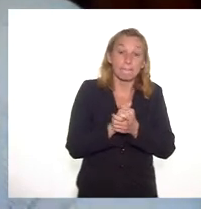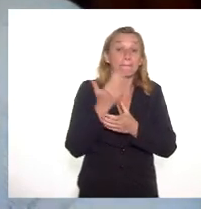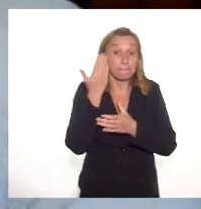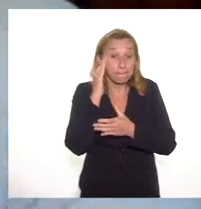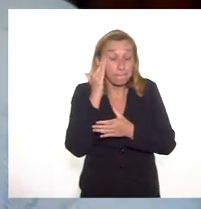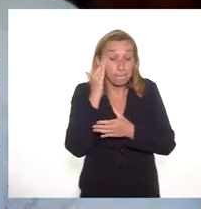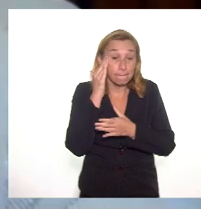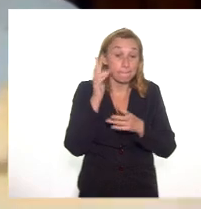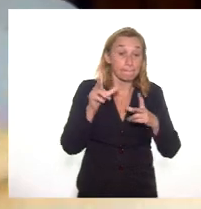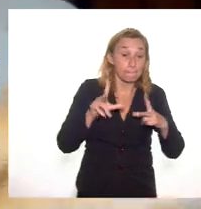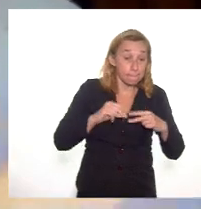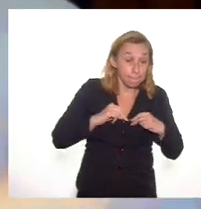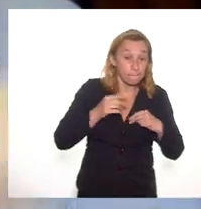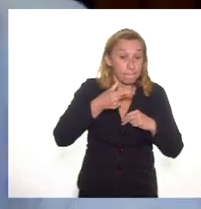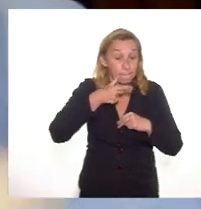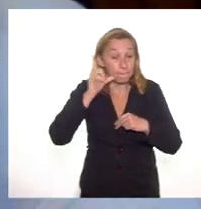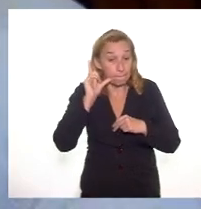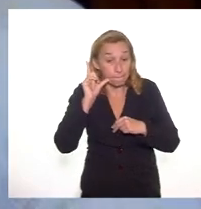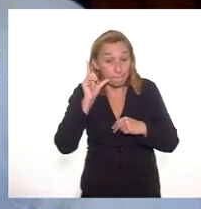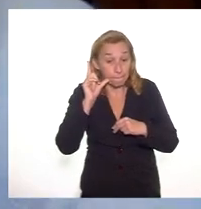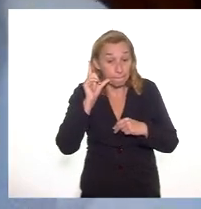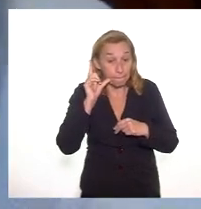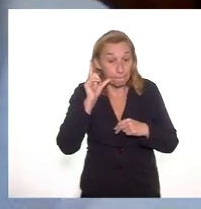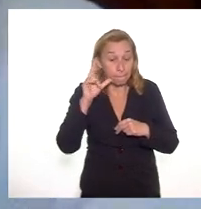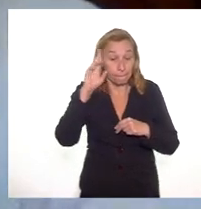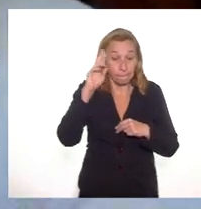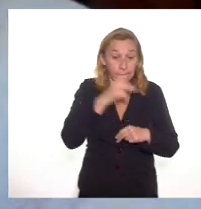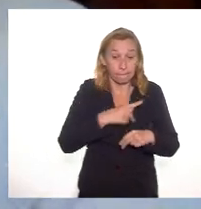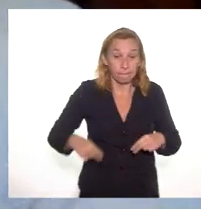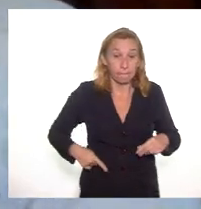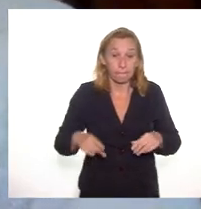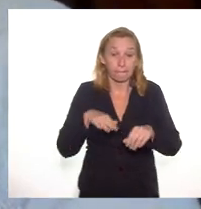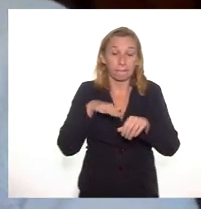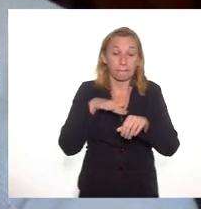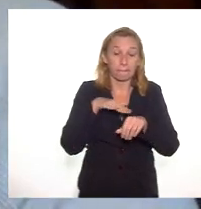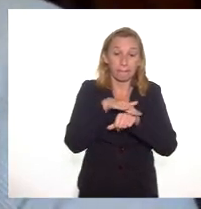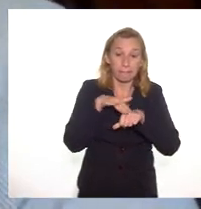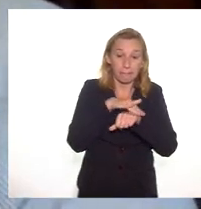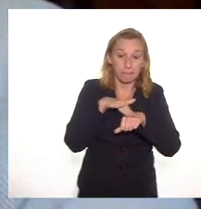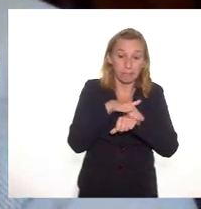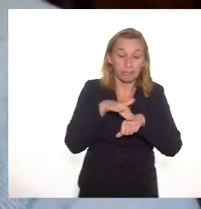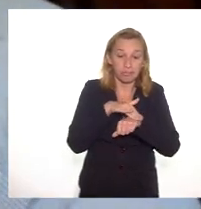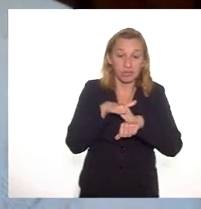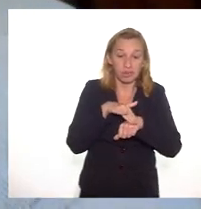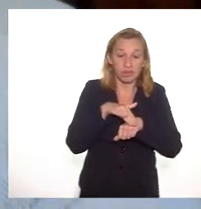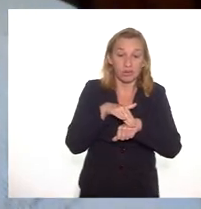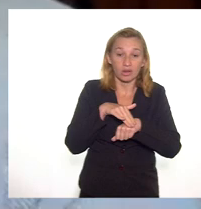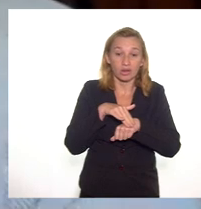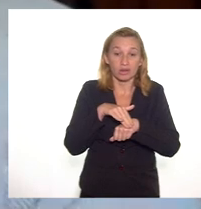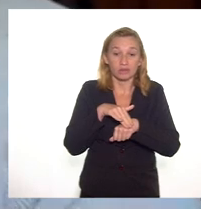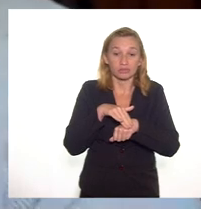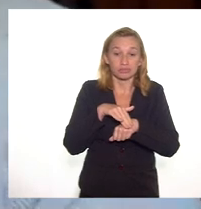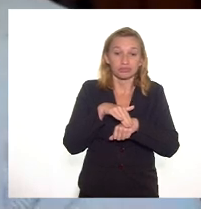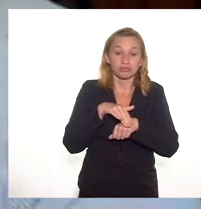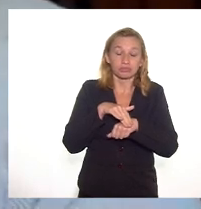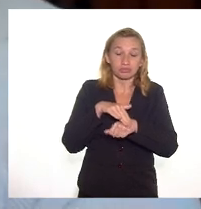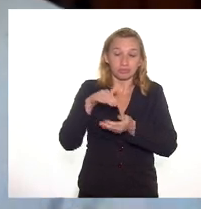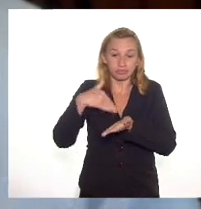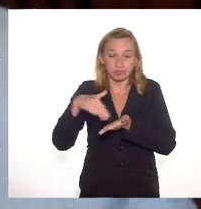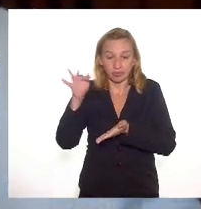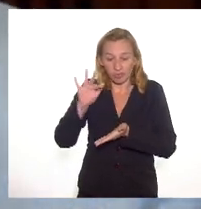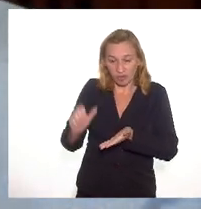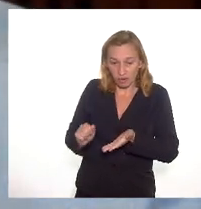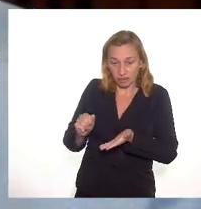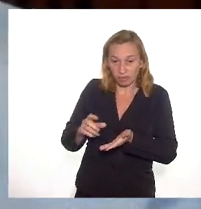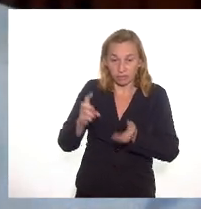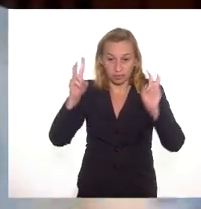que, no mérito... ontem, inclusive, presidente, tive uma longa conversa com o secretário de Fazenda sobre o tema. Então,